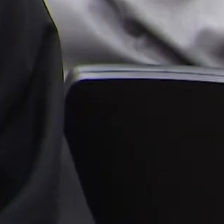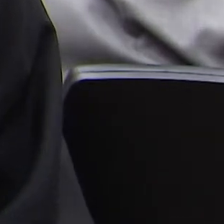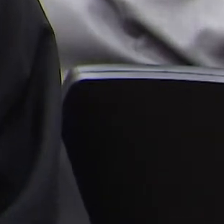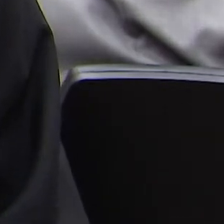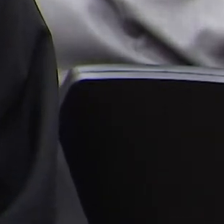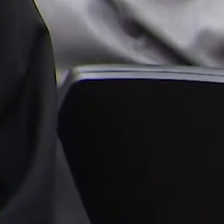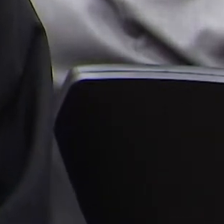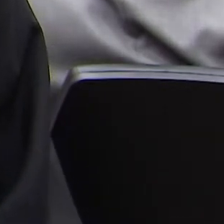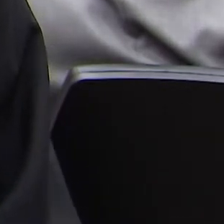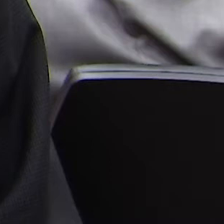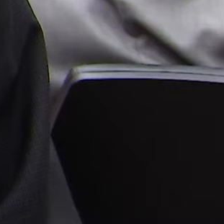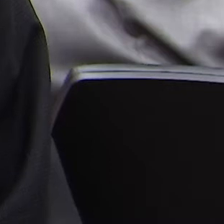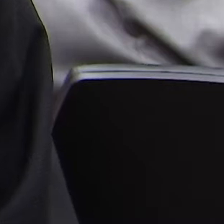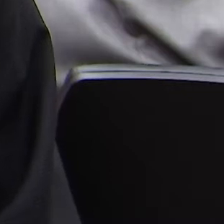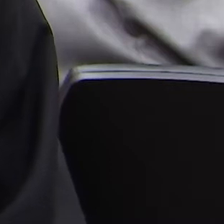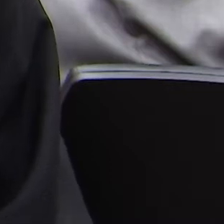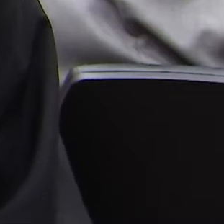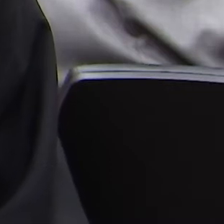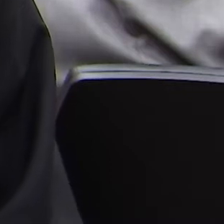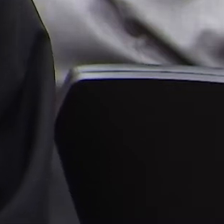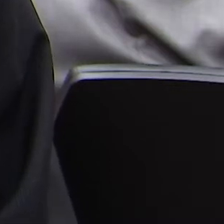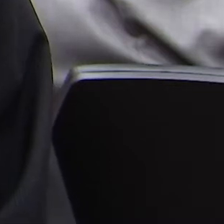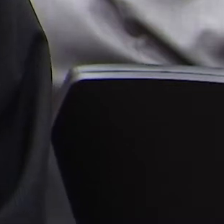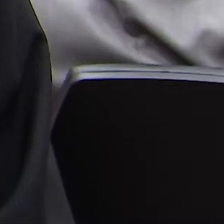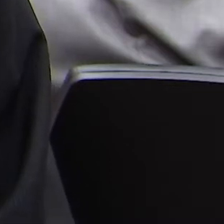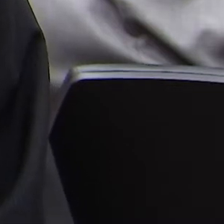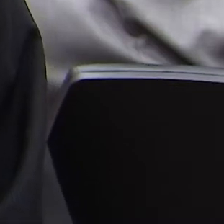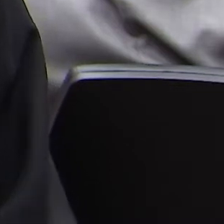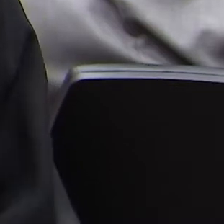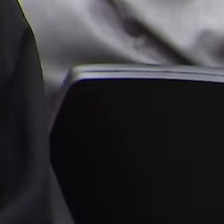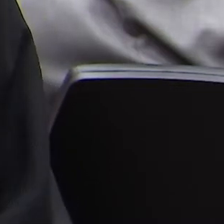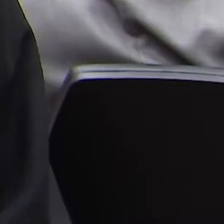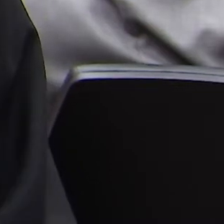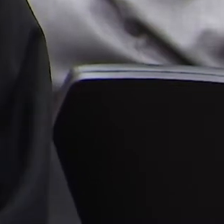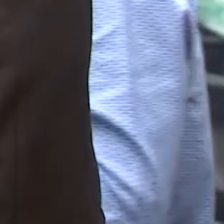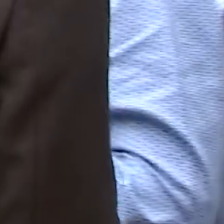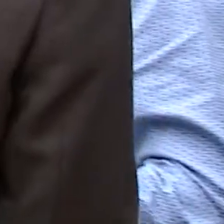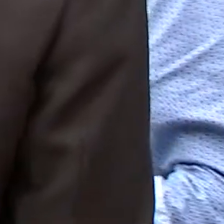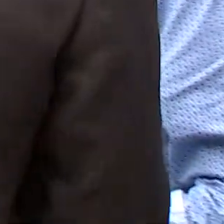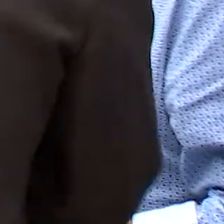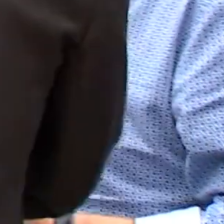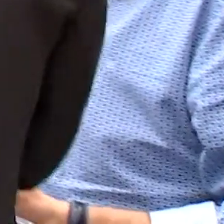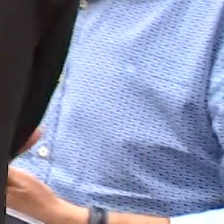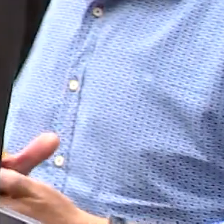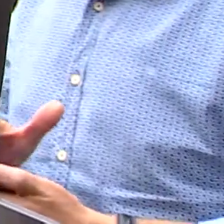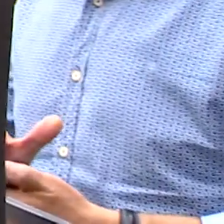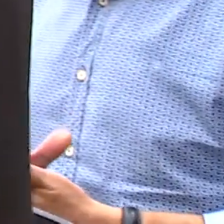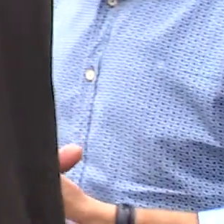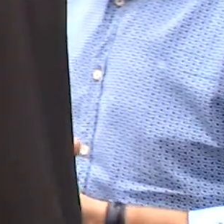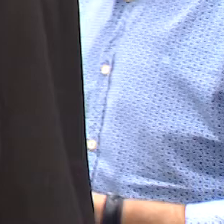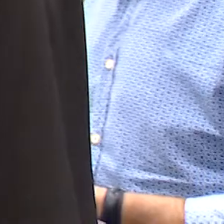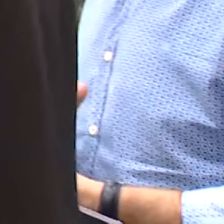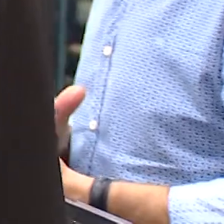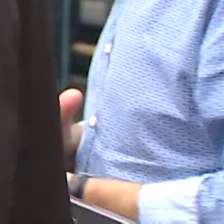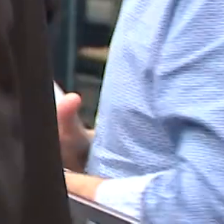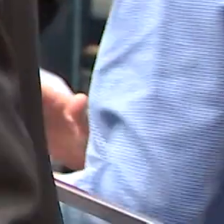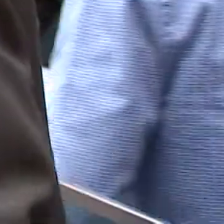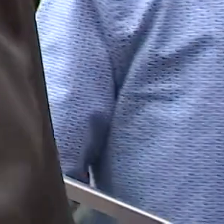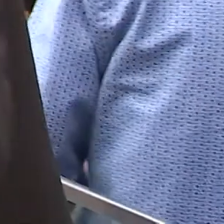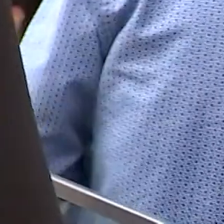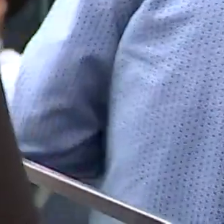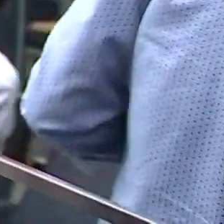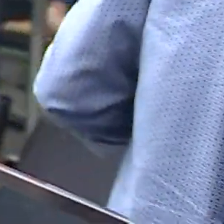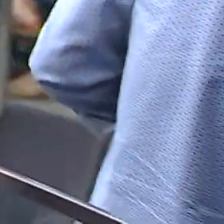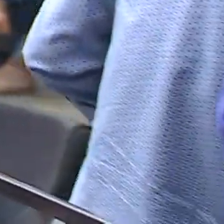do que necessário e já está na hora da região do Campo Grande ter o seu cartório. O parlamentar lembra que essas medidas